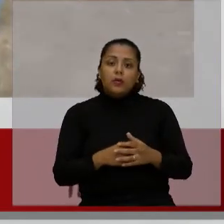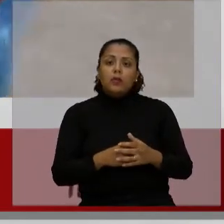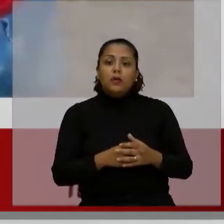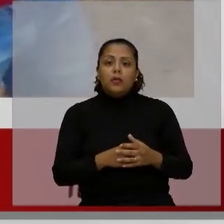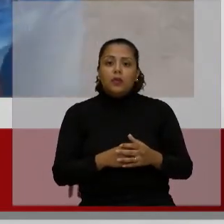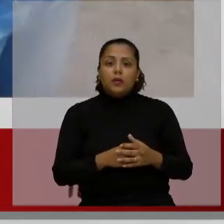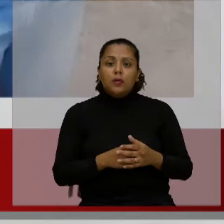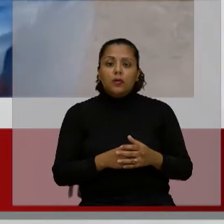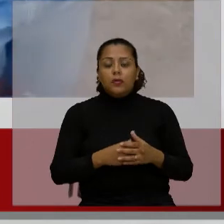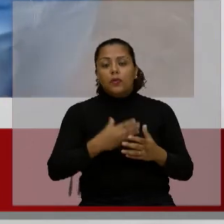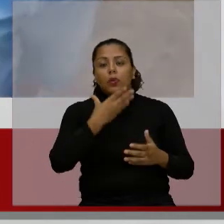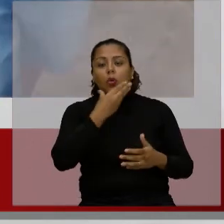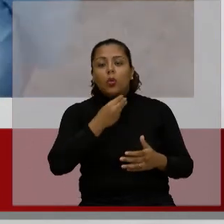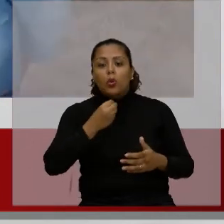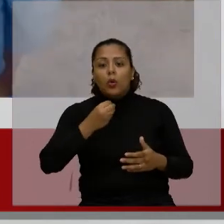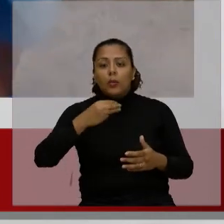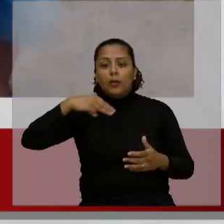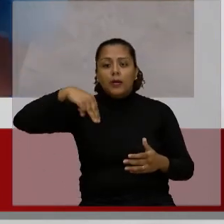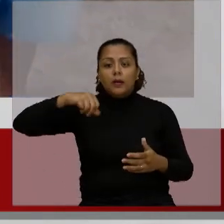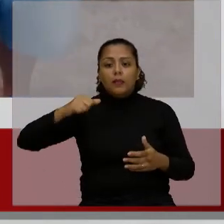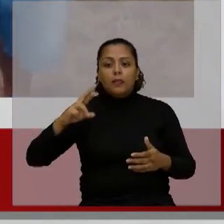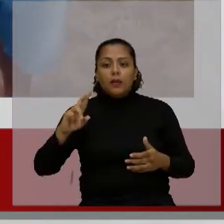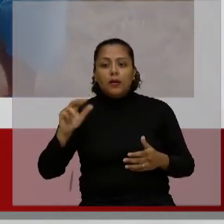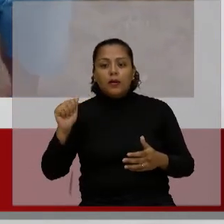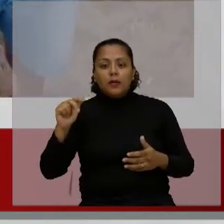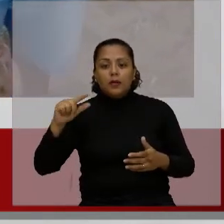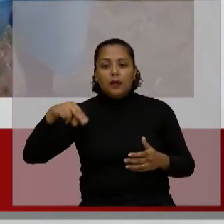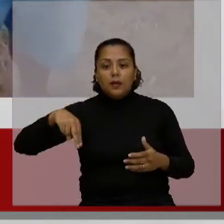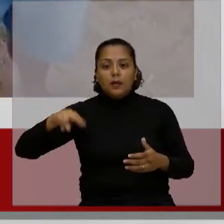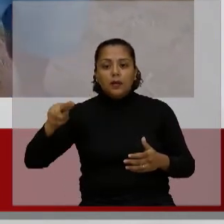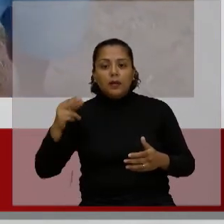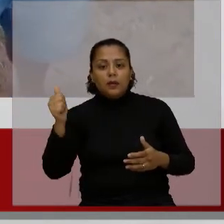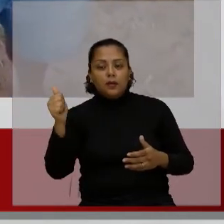quer dar uma palavra. Boa tarde a todos.